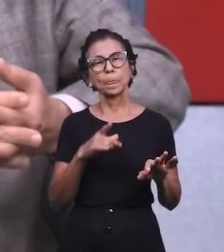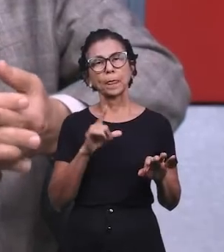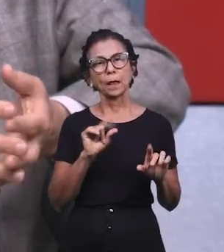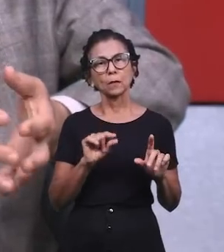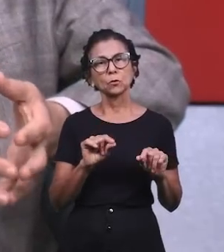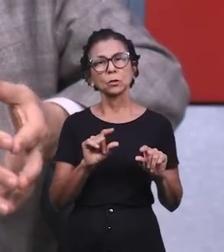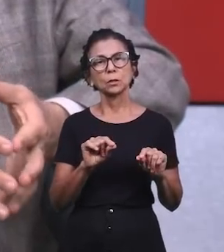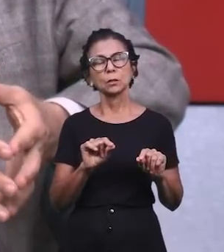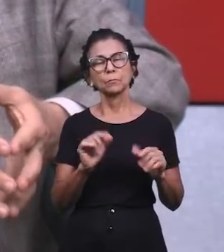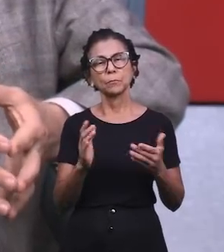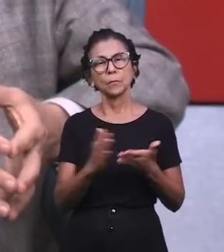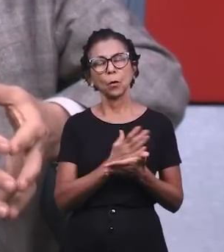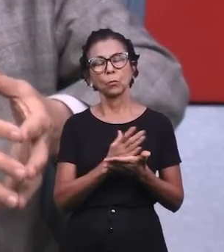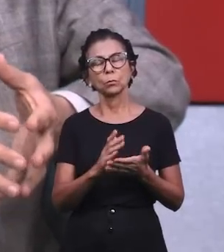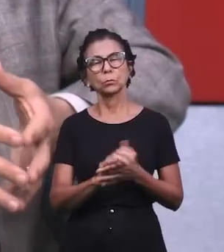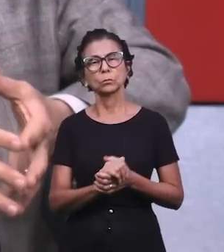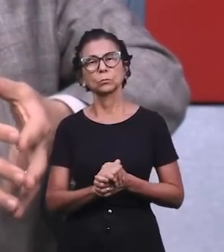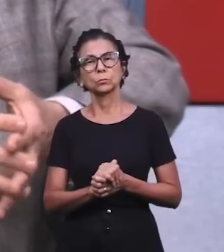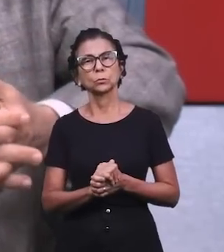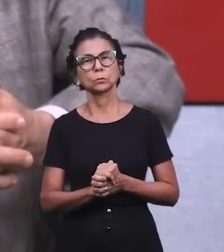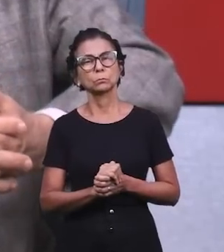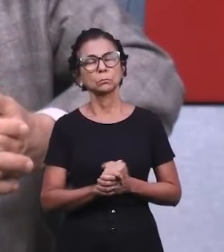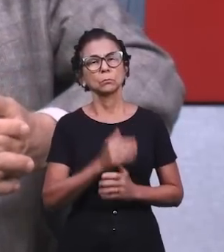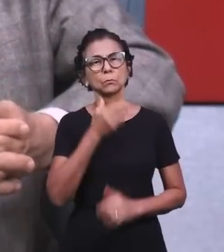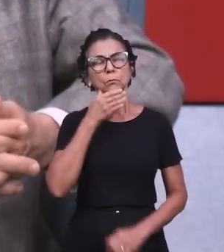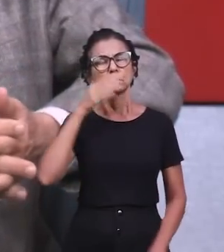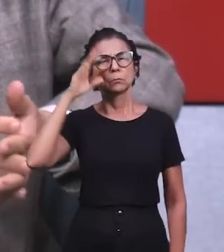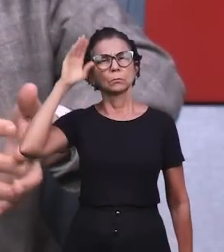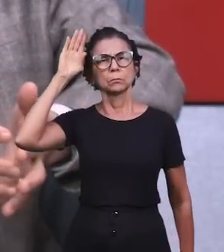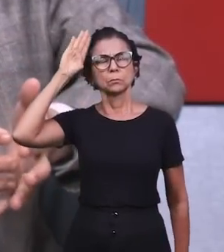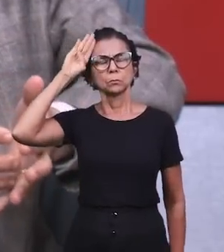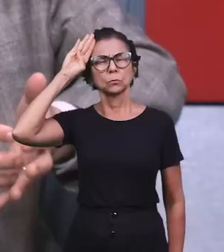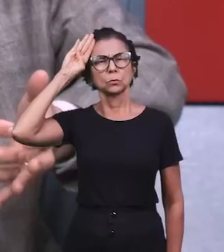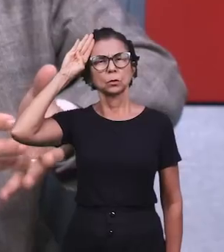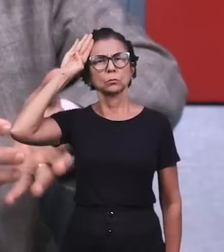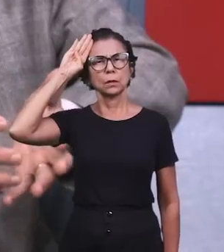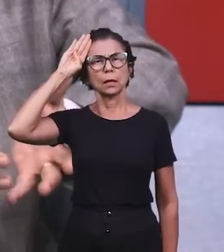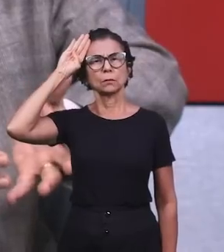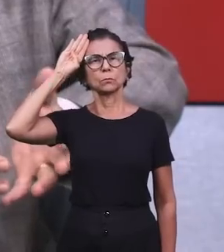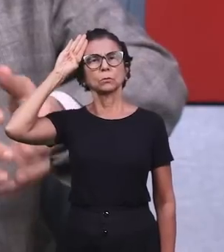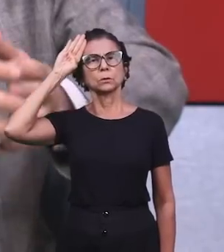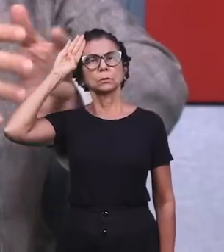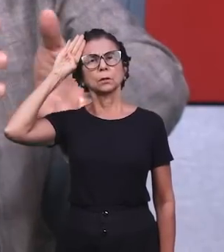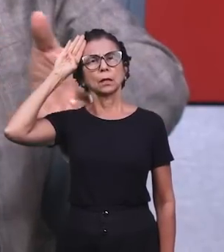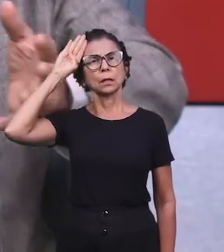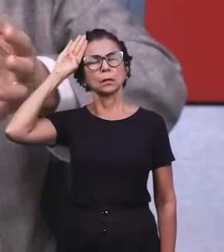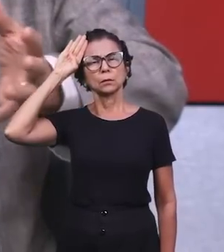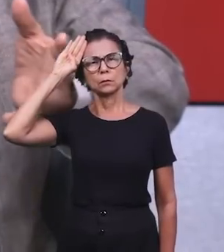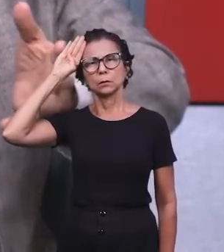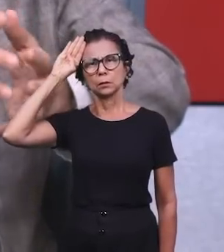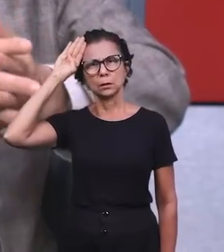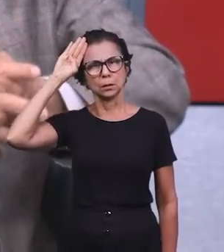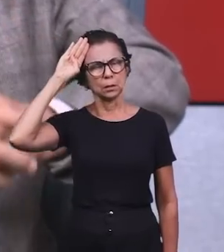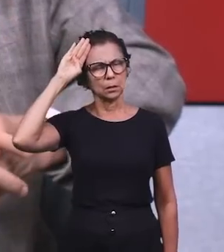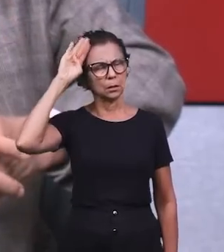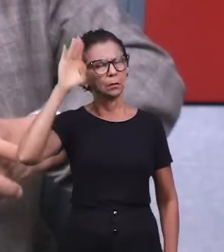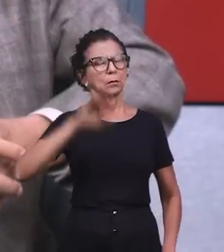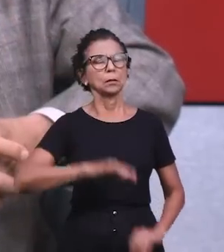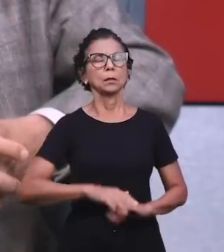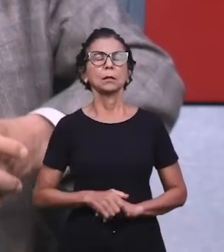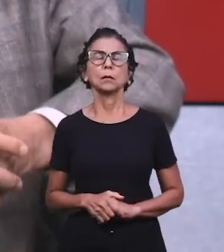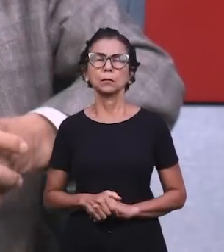de militares, soldados, que eram leais ao Império Romano, para manter a ordem e tudo